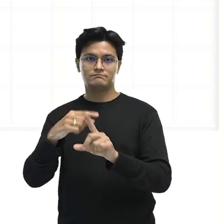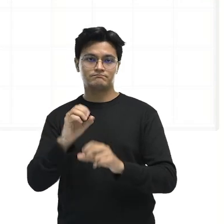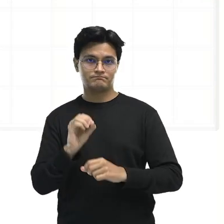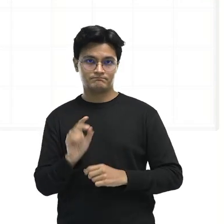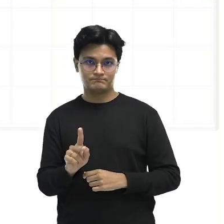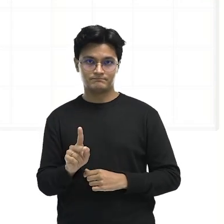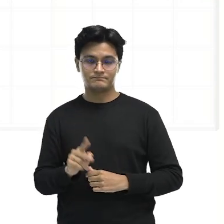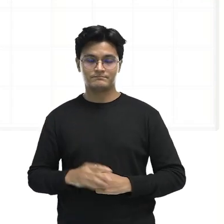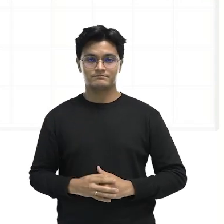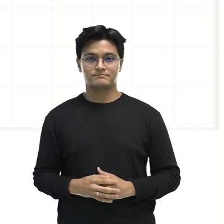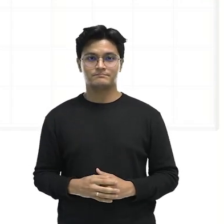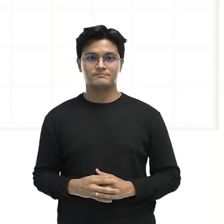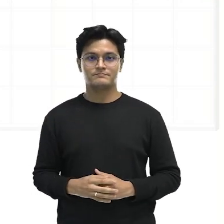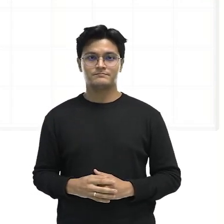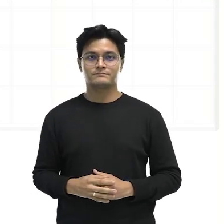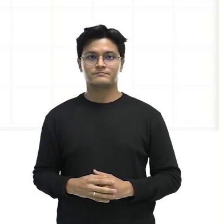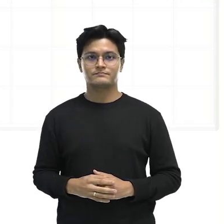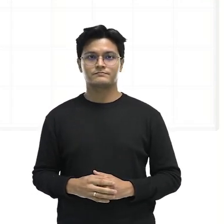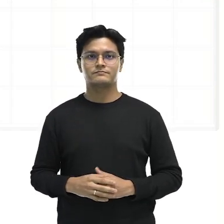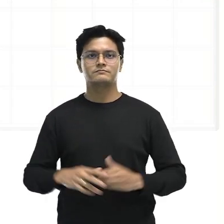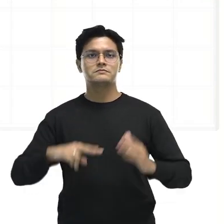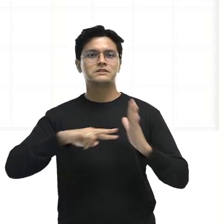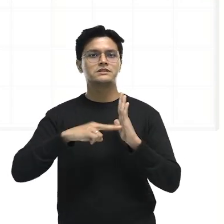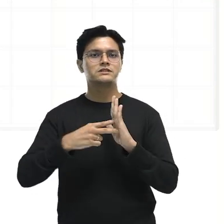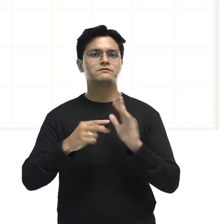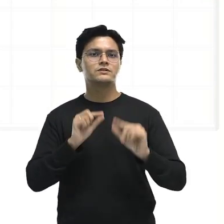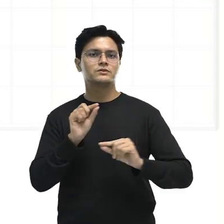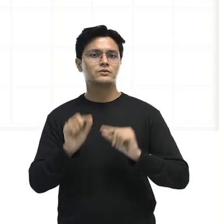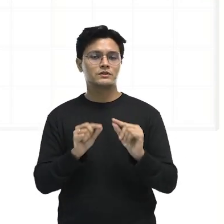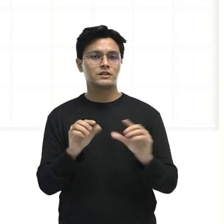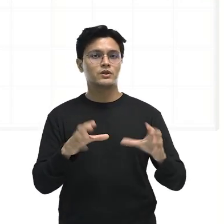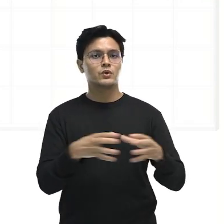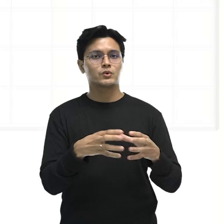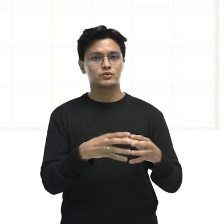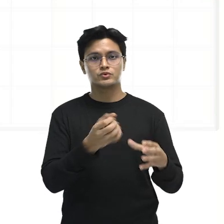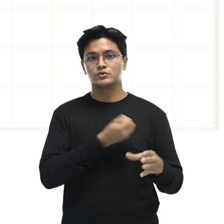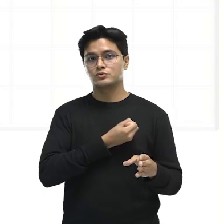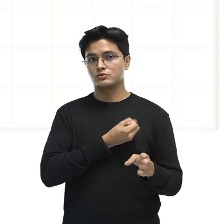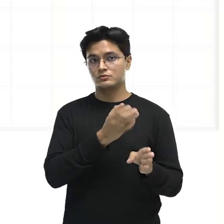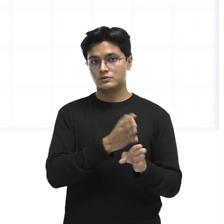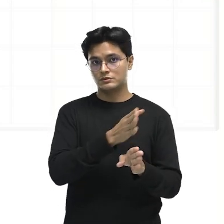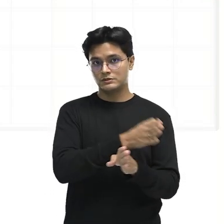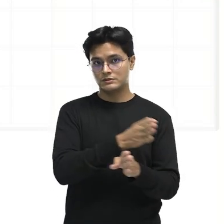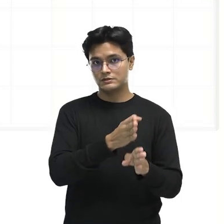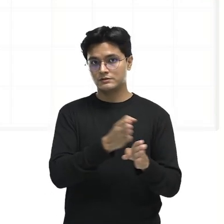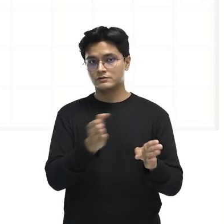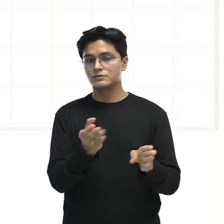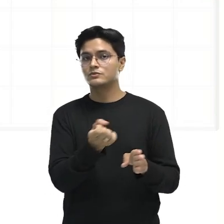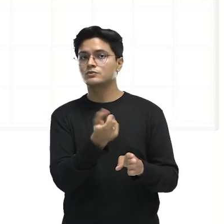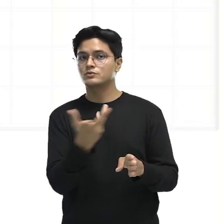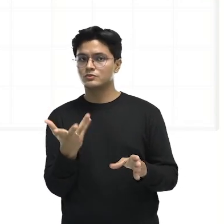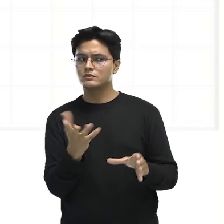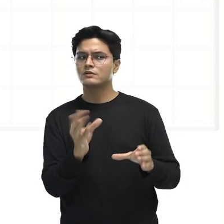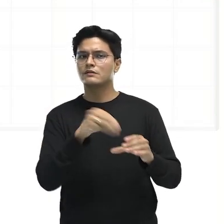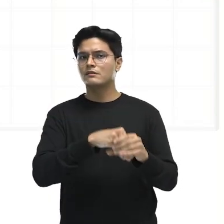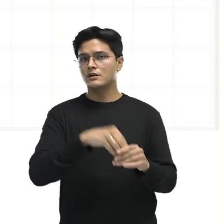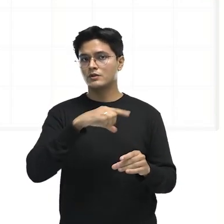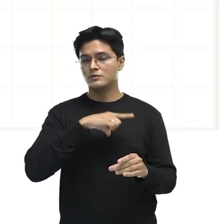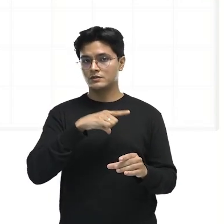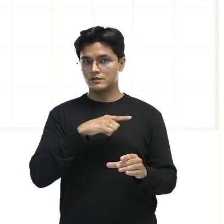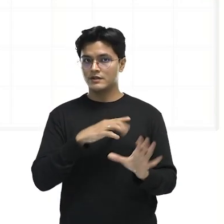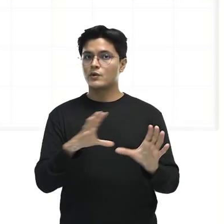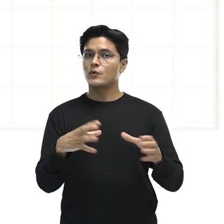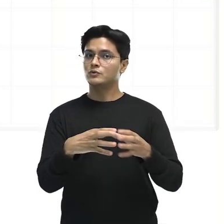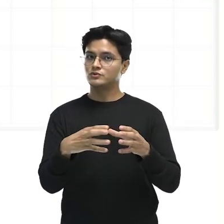tudo bem? Ou seja, o conjunto dos números inteiros, ele engloba o conjunto